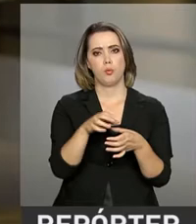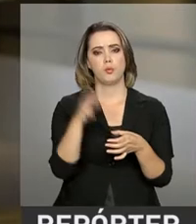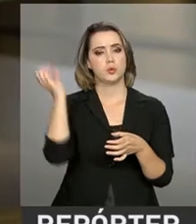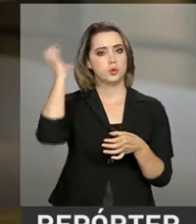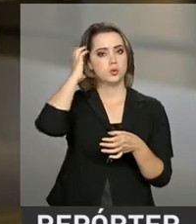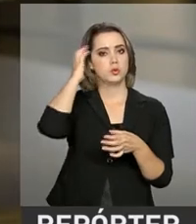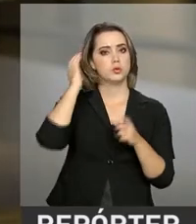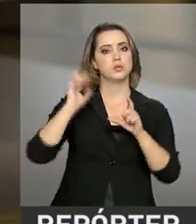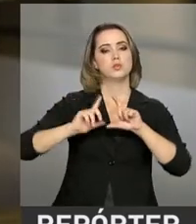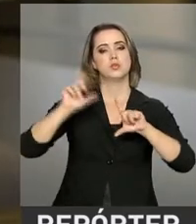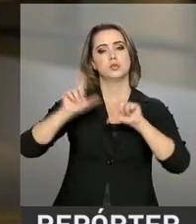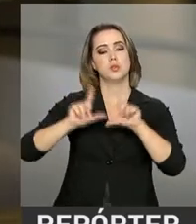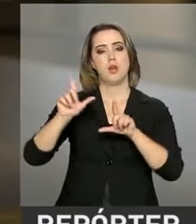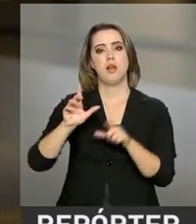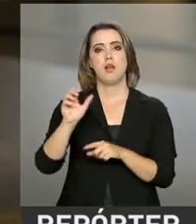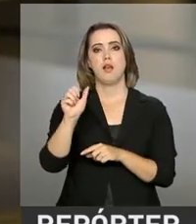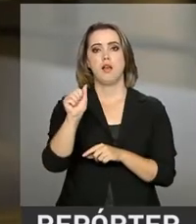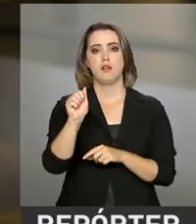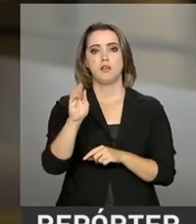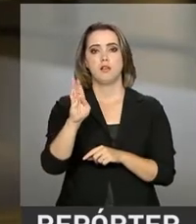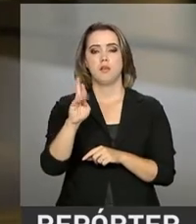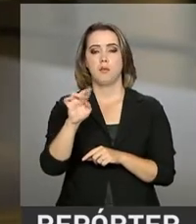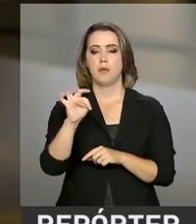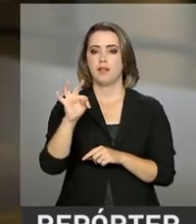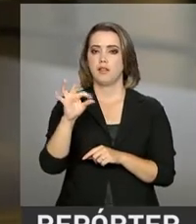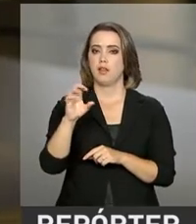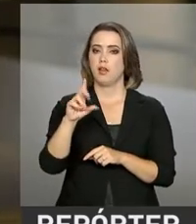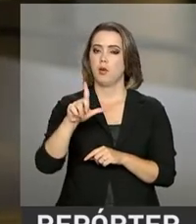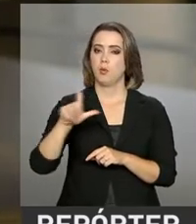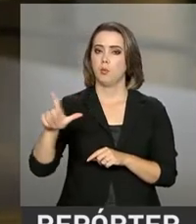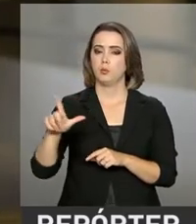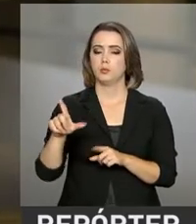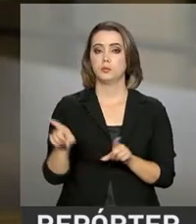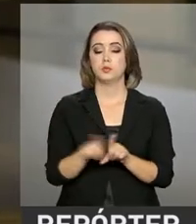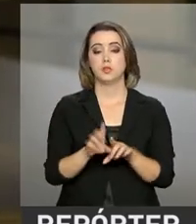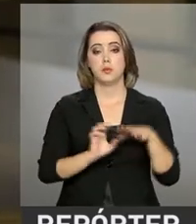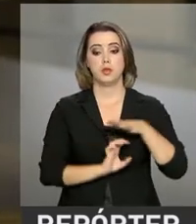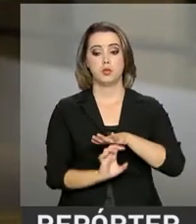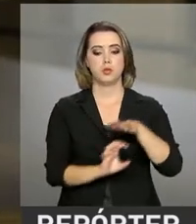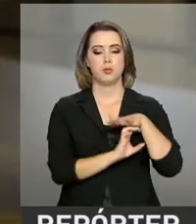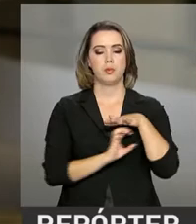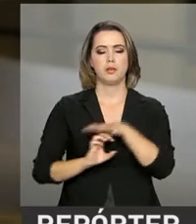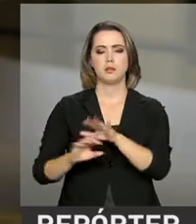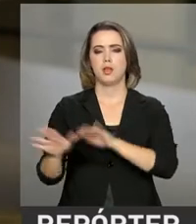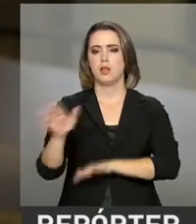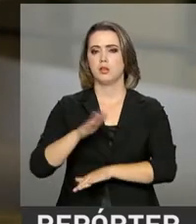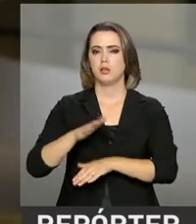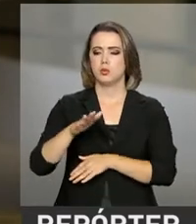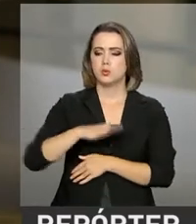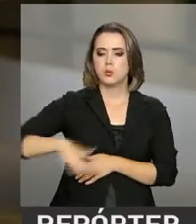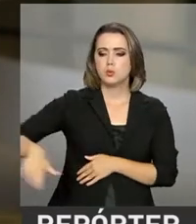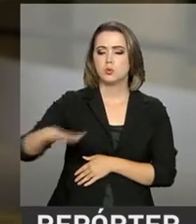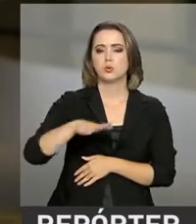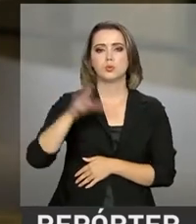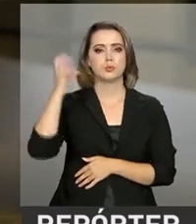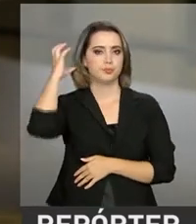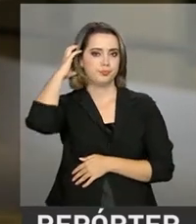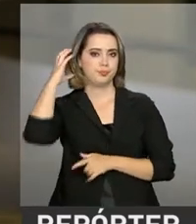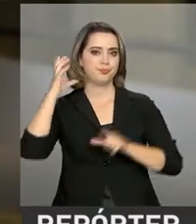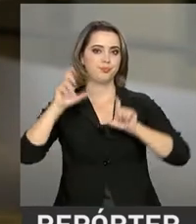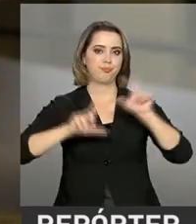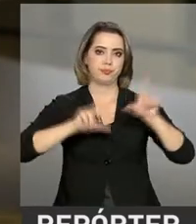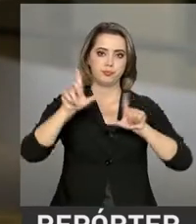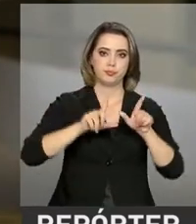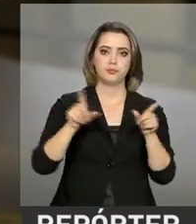Rádio e Televisão, a Abratel, Luiz Cláudio Costa, e de empresários do setor. O presidente Michel Temer